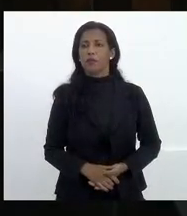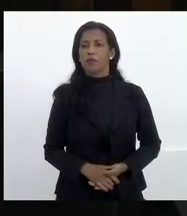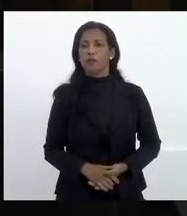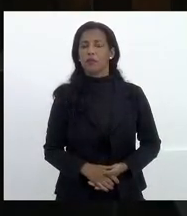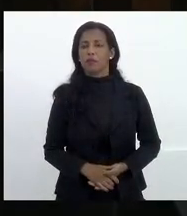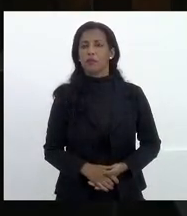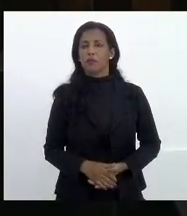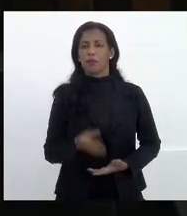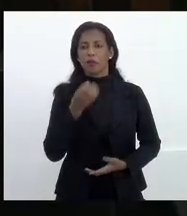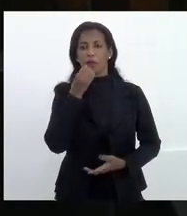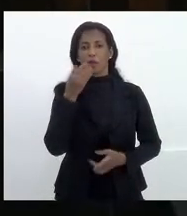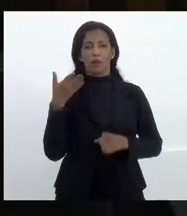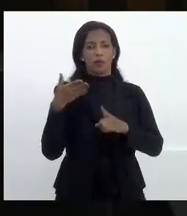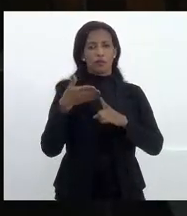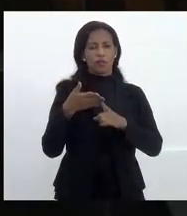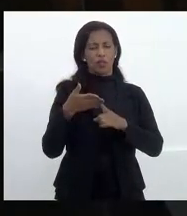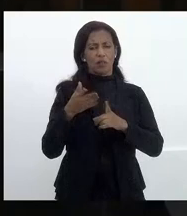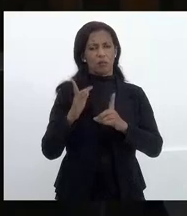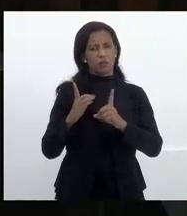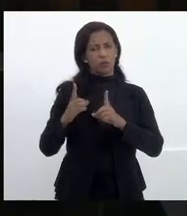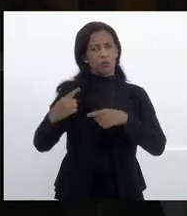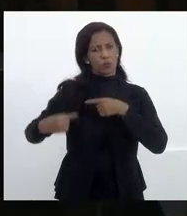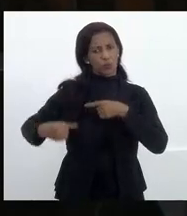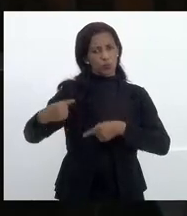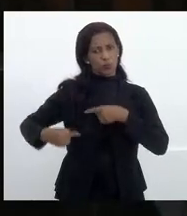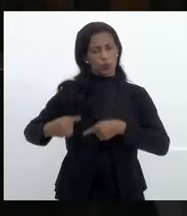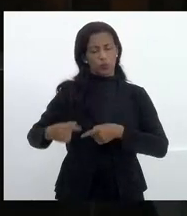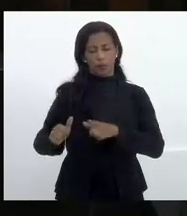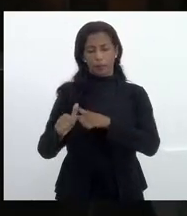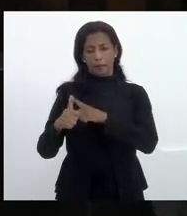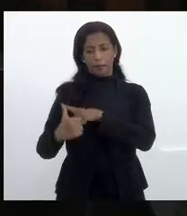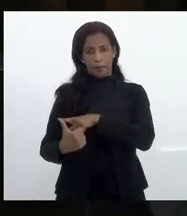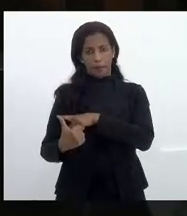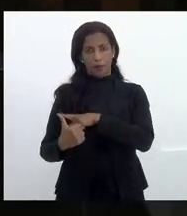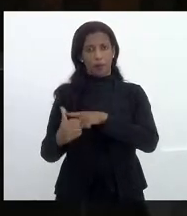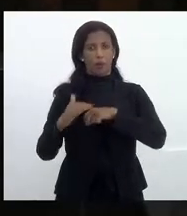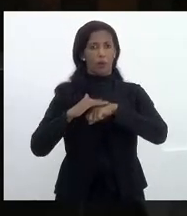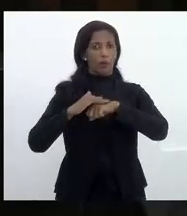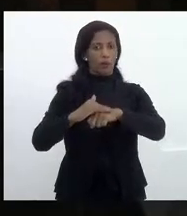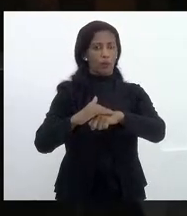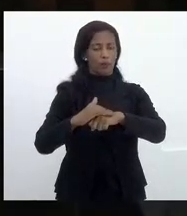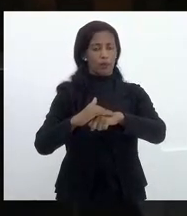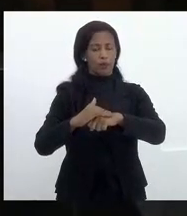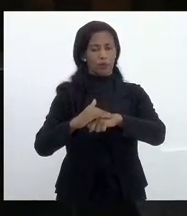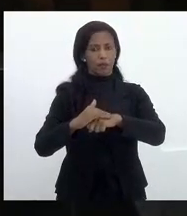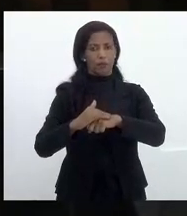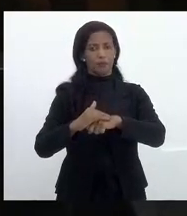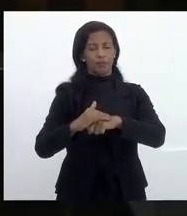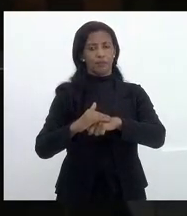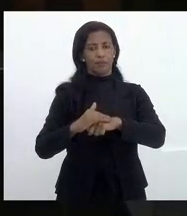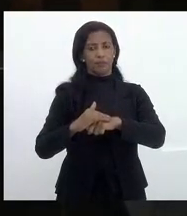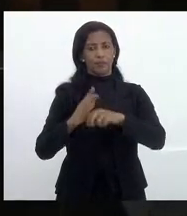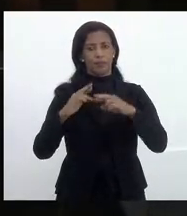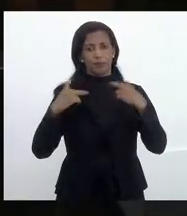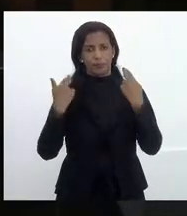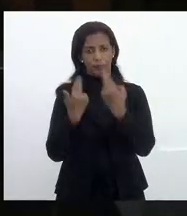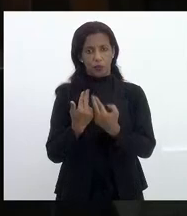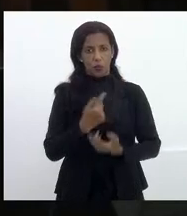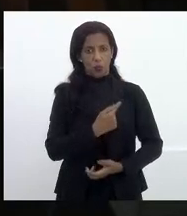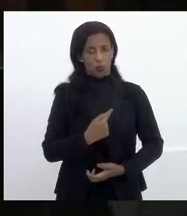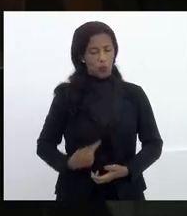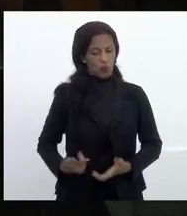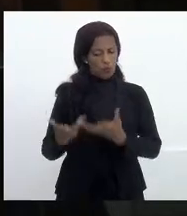entrar diretamente no de baixo primeiro é importante a gente conversar se audiência com o governo